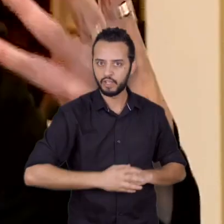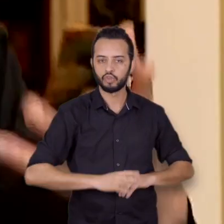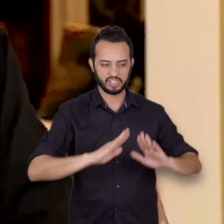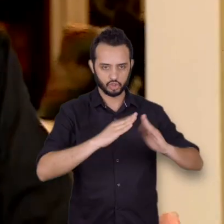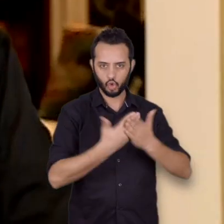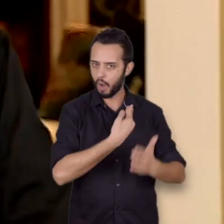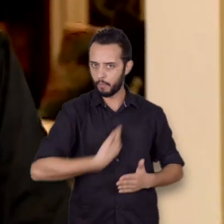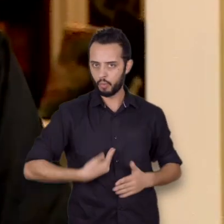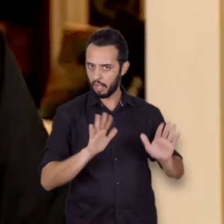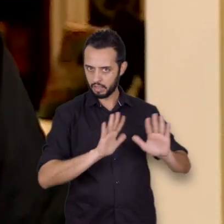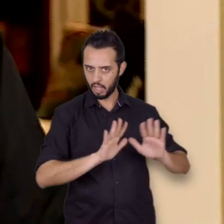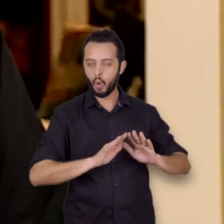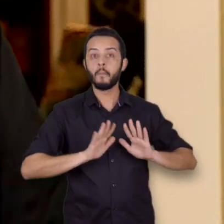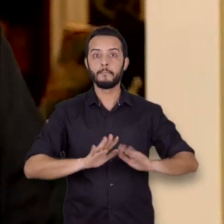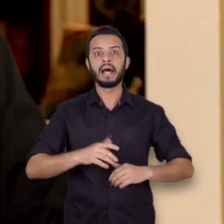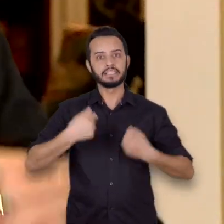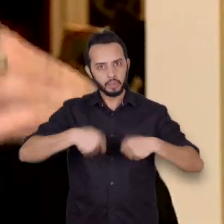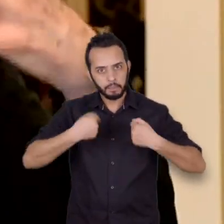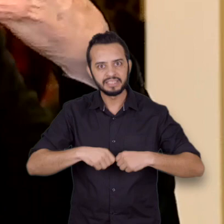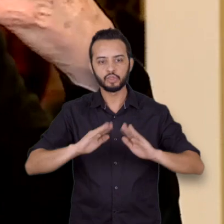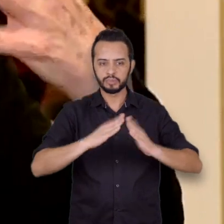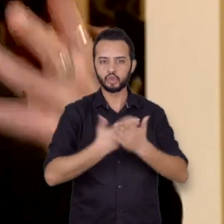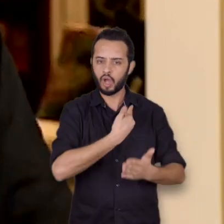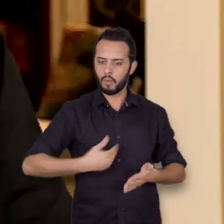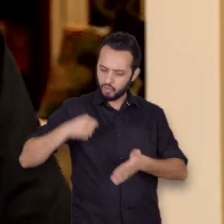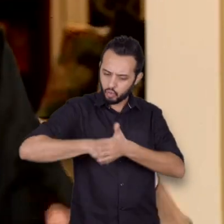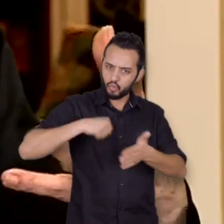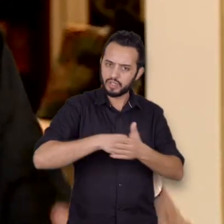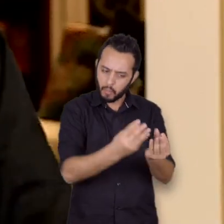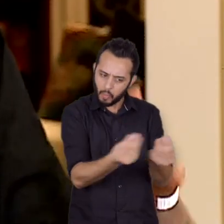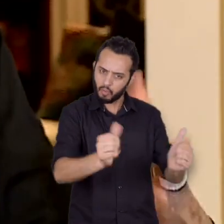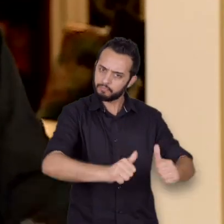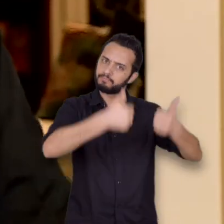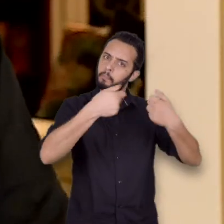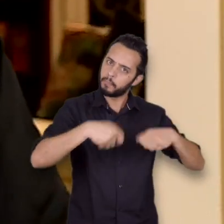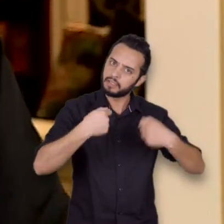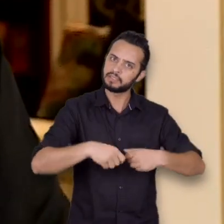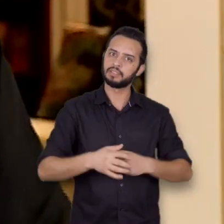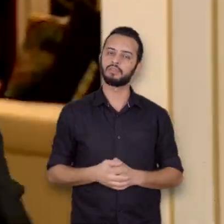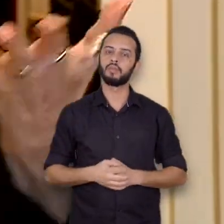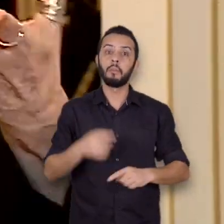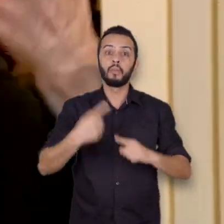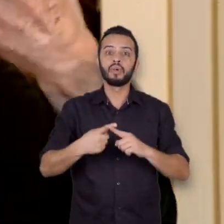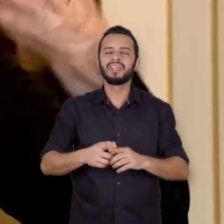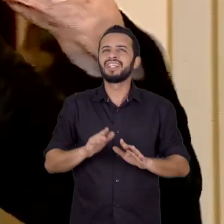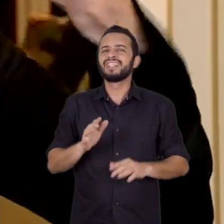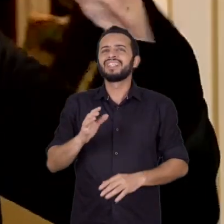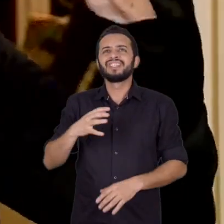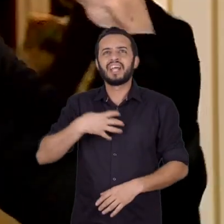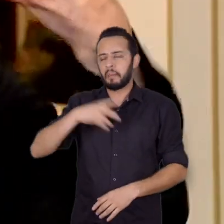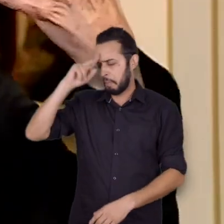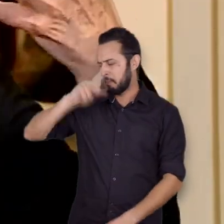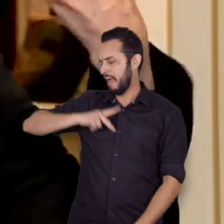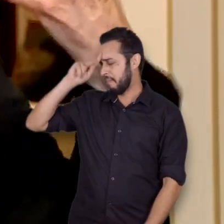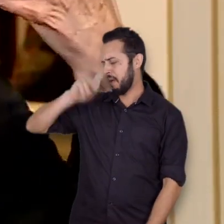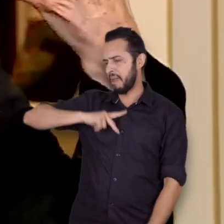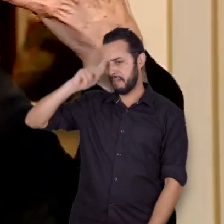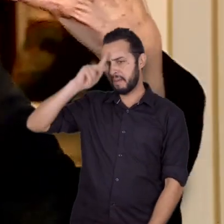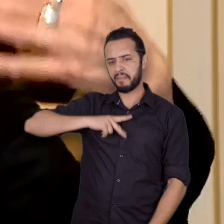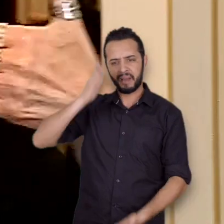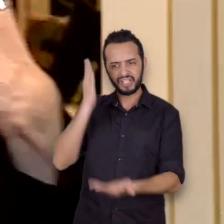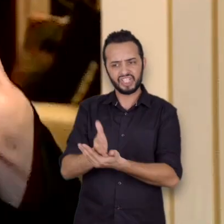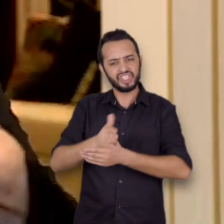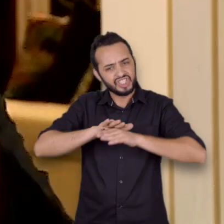não esteja na escola pública, eu tenho que lutar por uma boa escola pública. A gente precisa parar de pensar